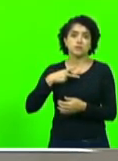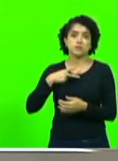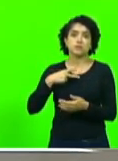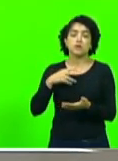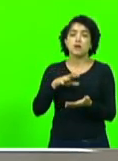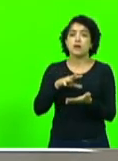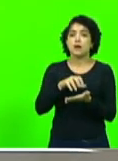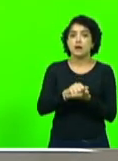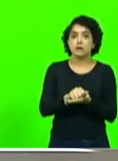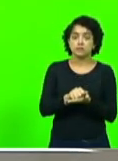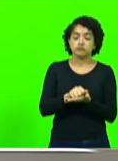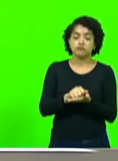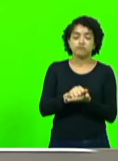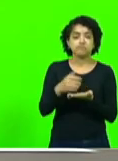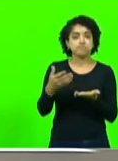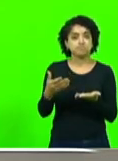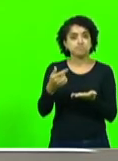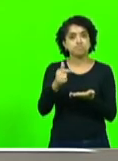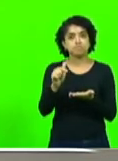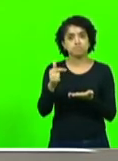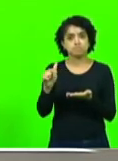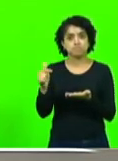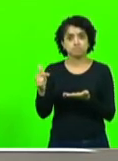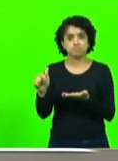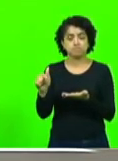Nenhum orador inscrito.